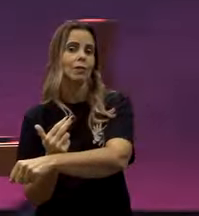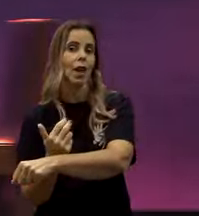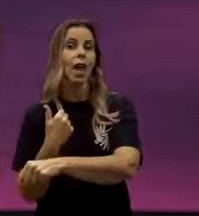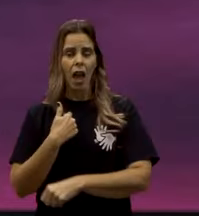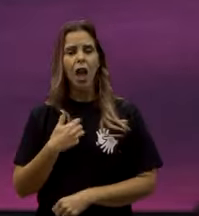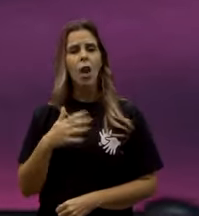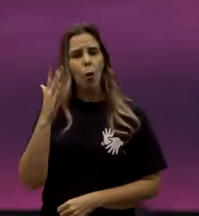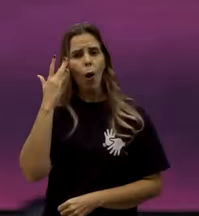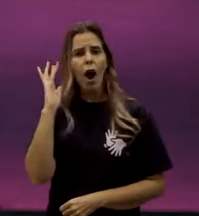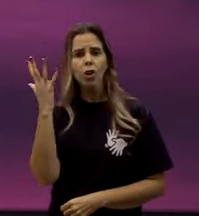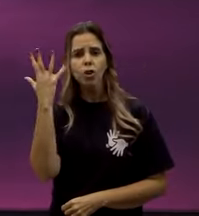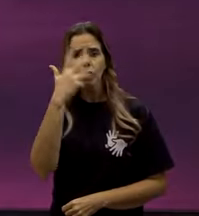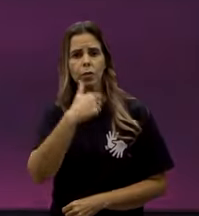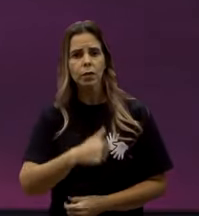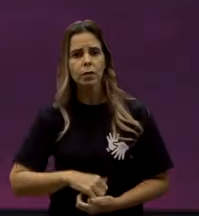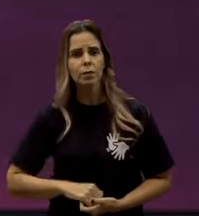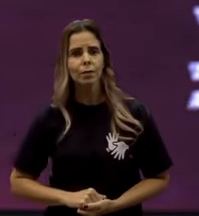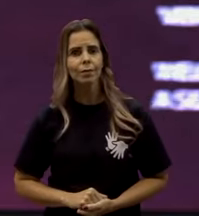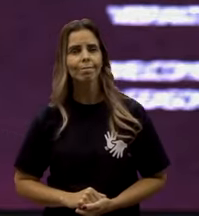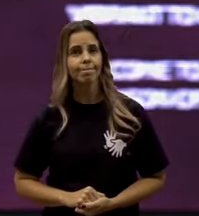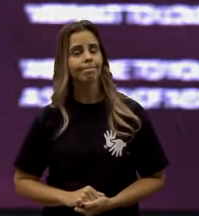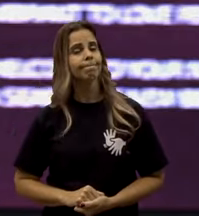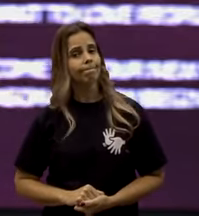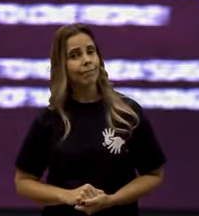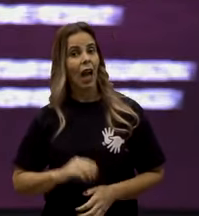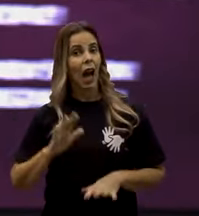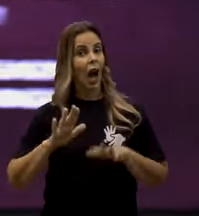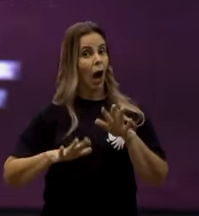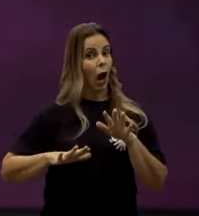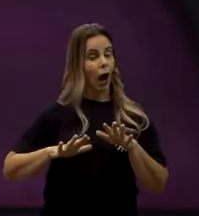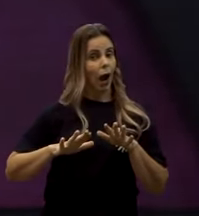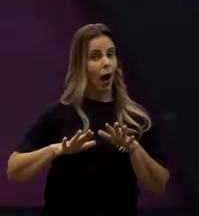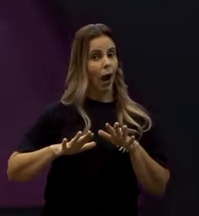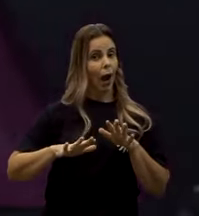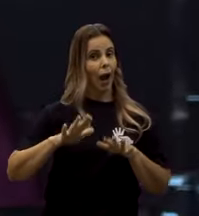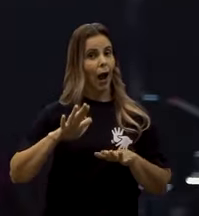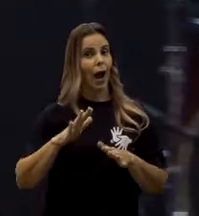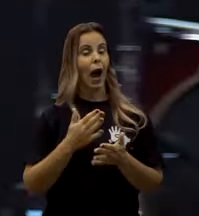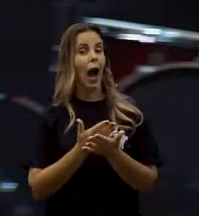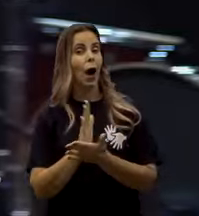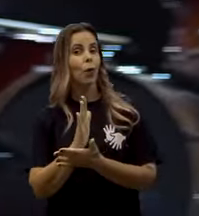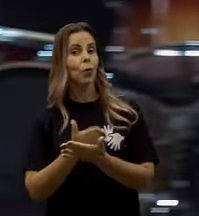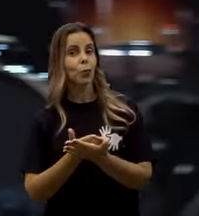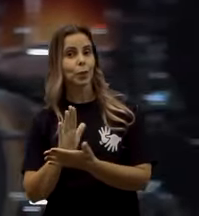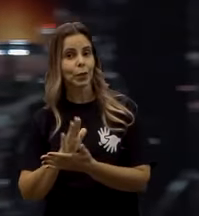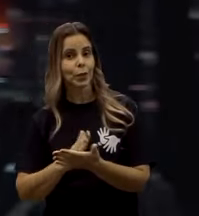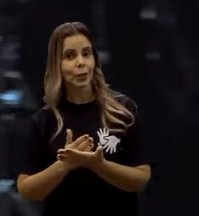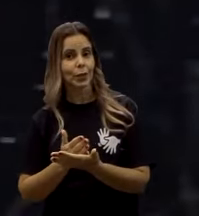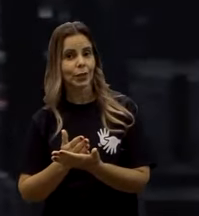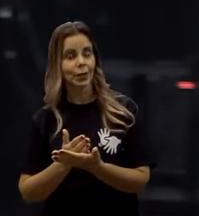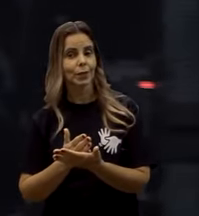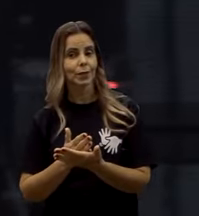tem algumas tatuagens que eu acho bonito alguns tem outras que eu não acho símbolo do Fluminense terrível né